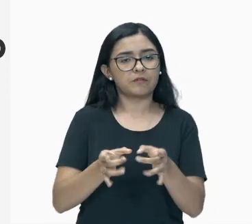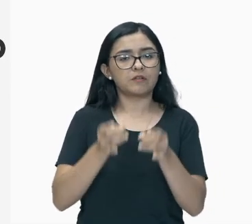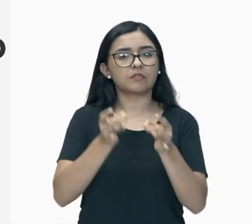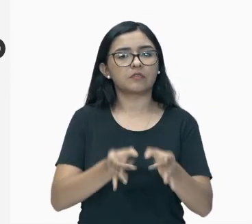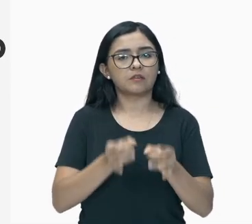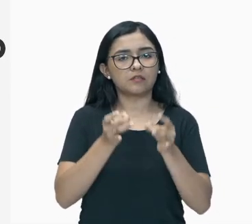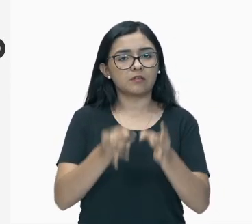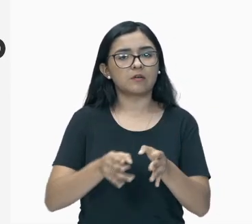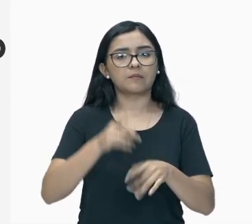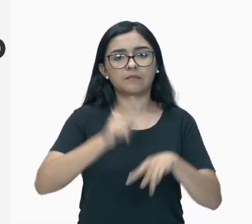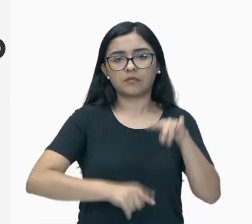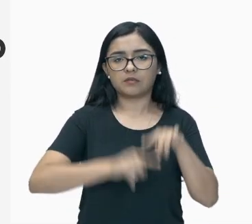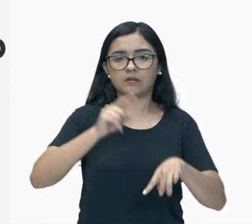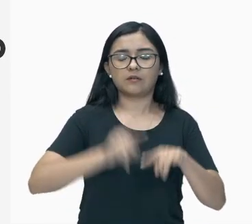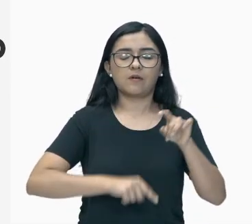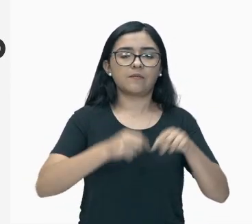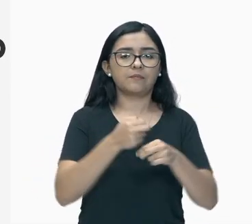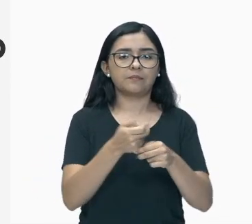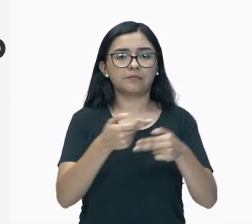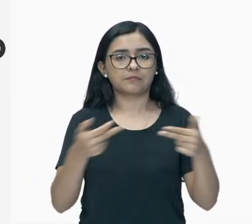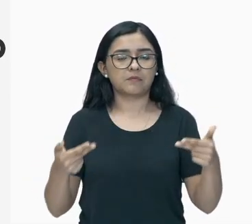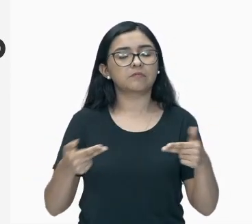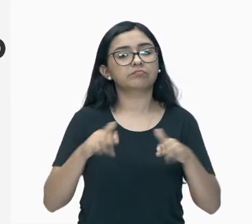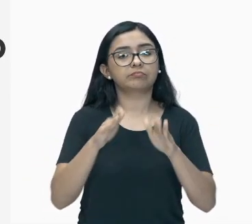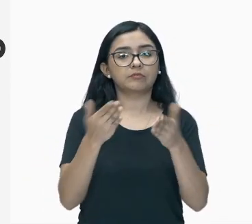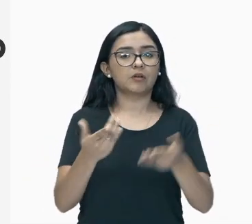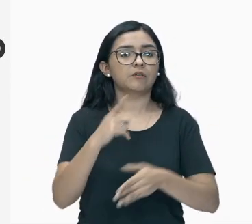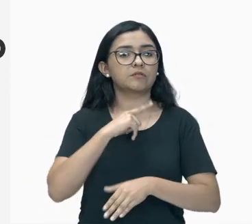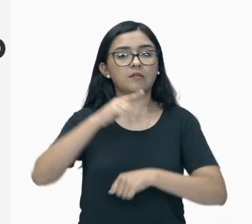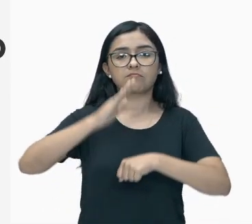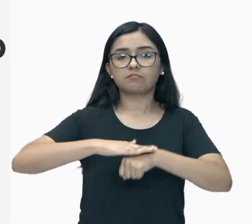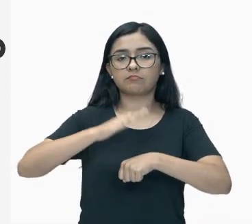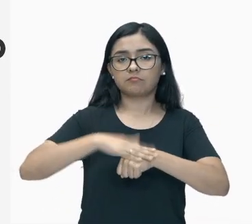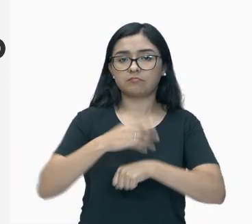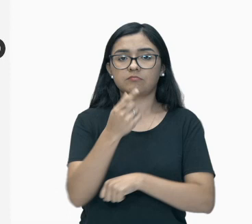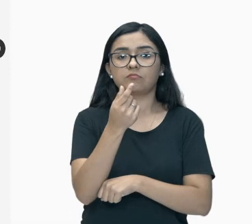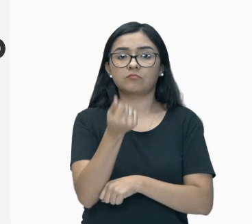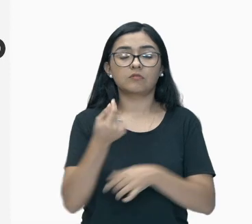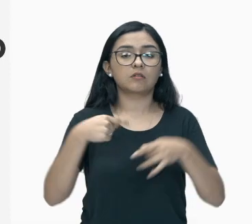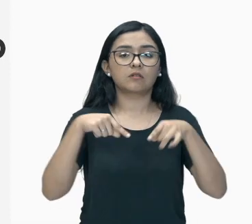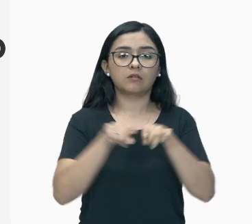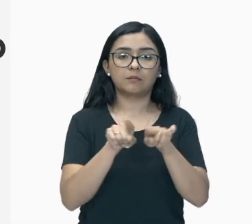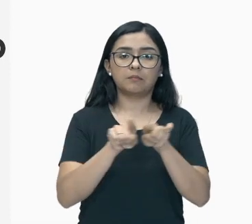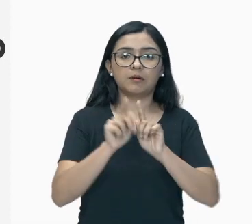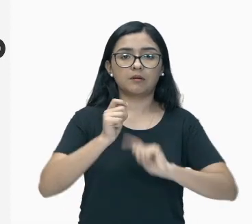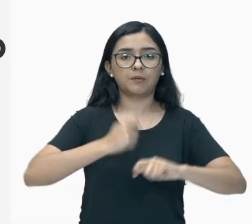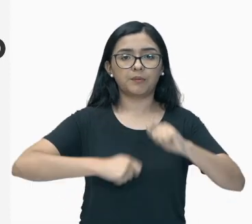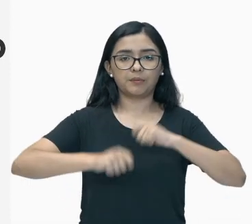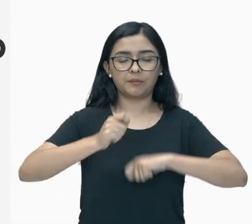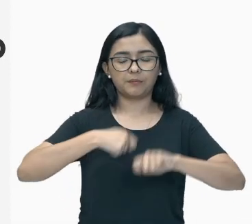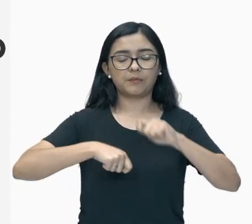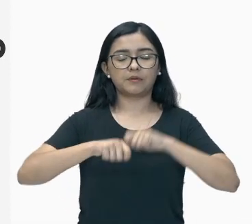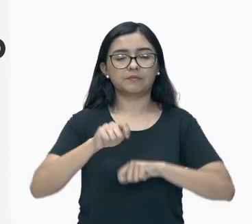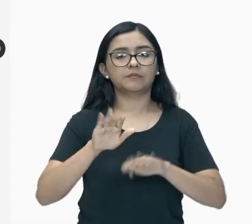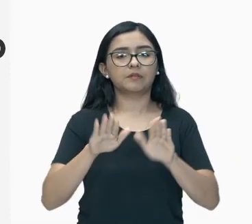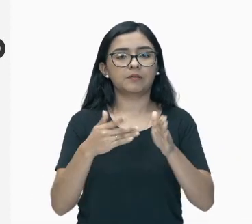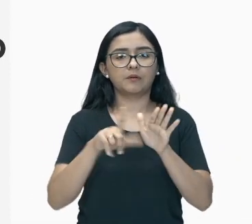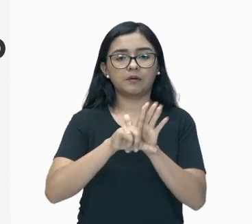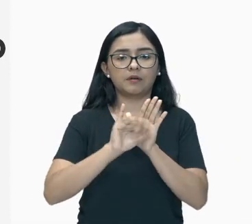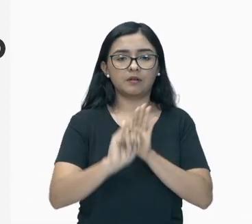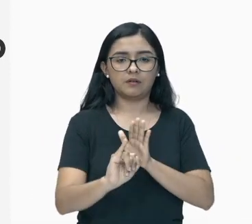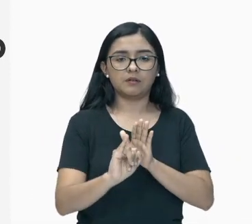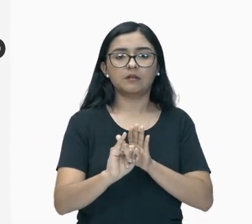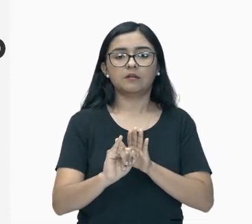formar aí a sua autonomia financeira e econômica, é isso? E a lei, as chamadas